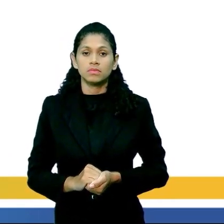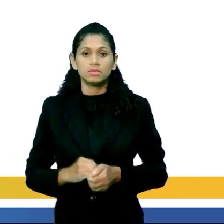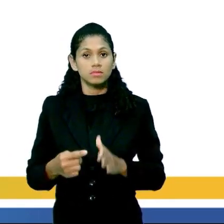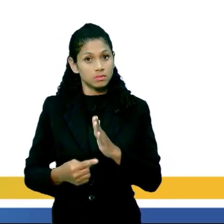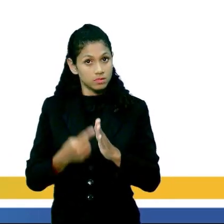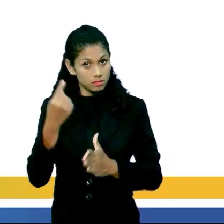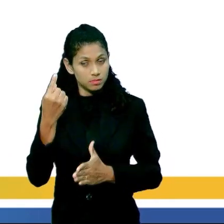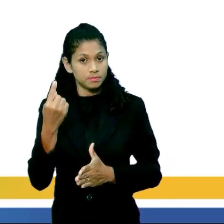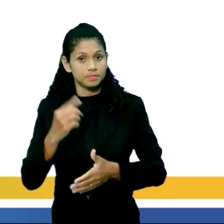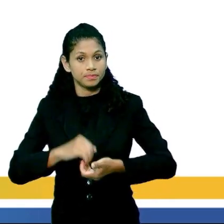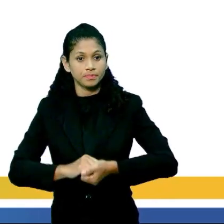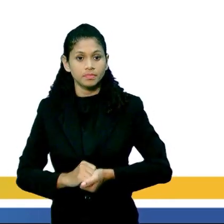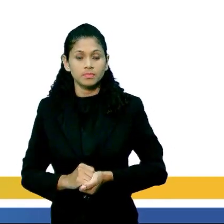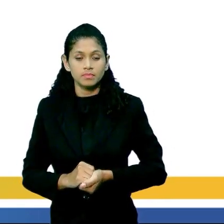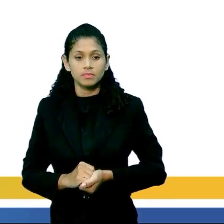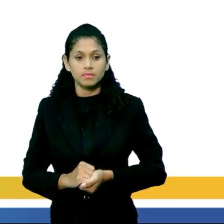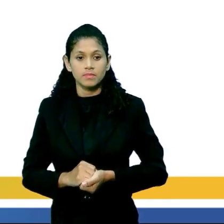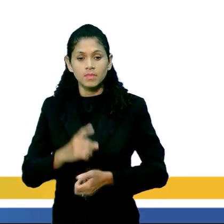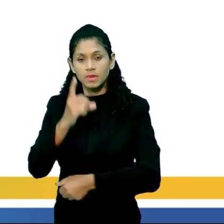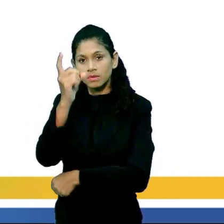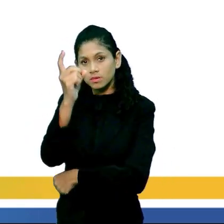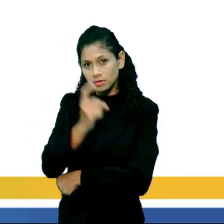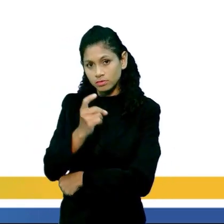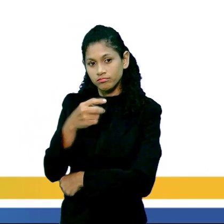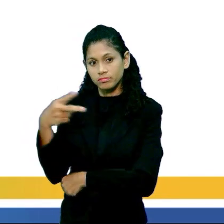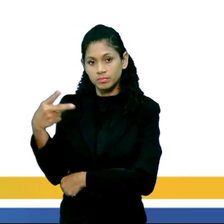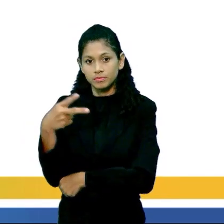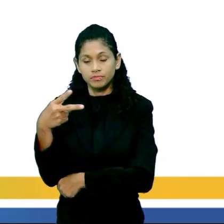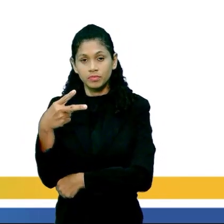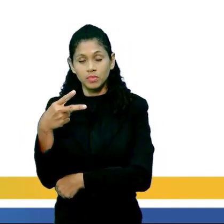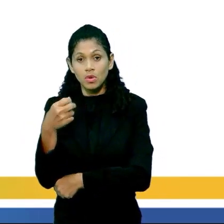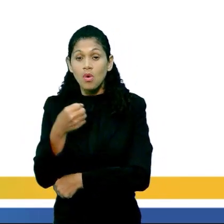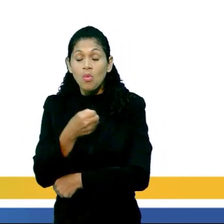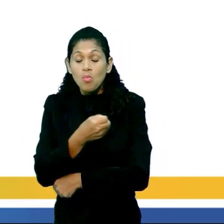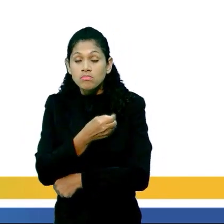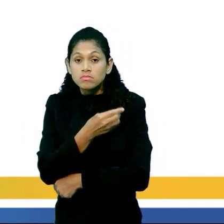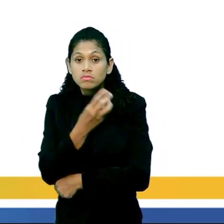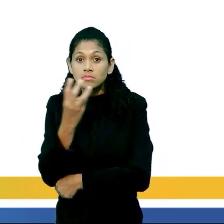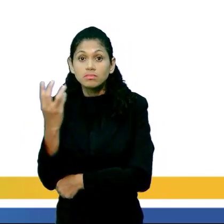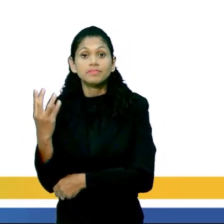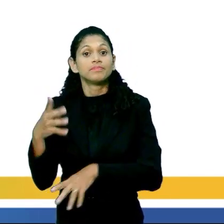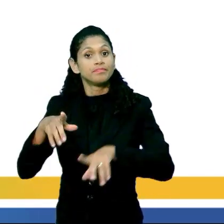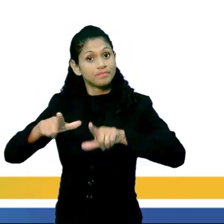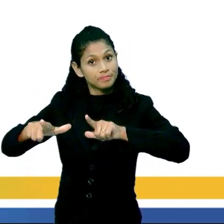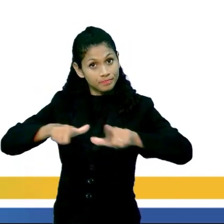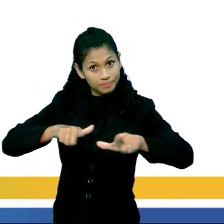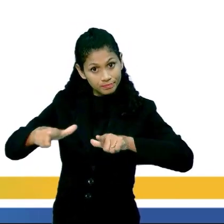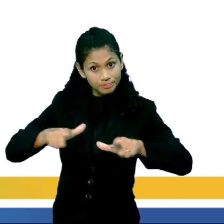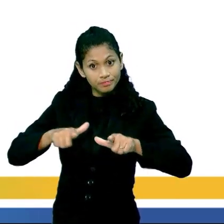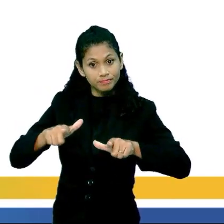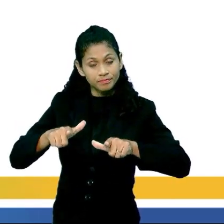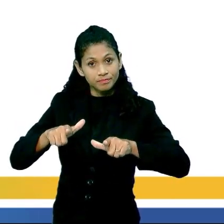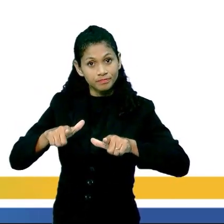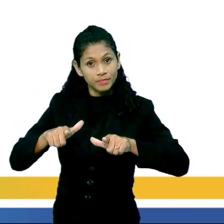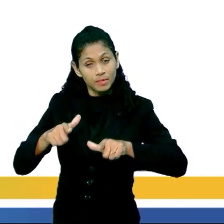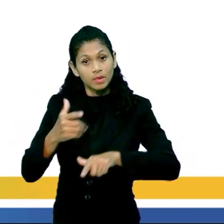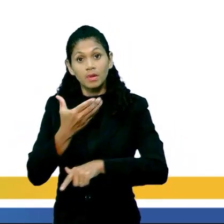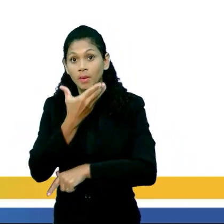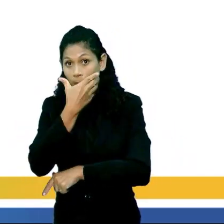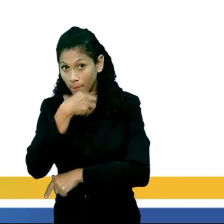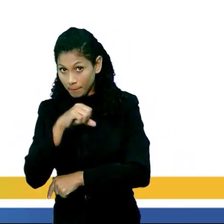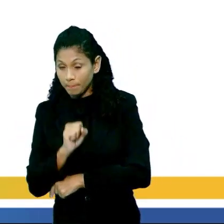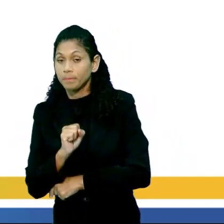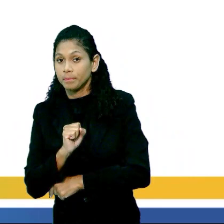Primeiro passo, eu vou dizer aqui, X é igual à quantidade de funcionários, sexo masculino.